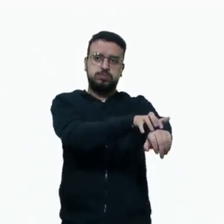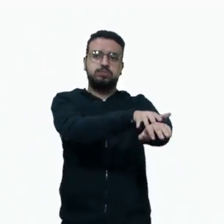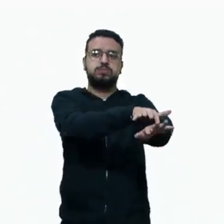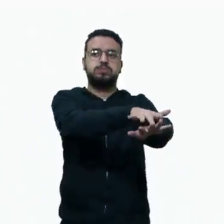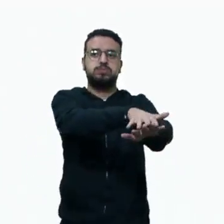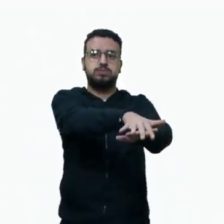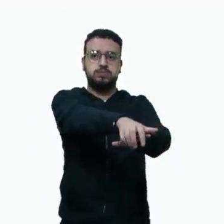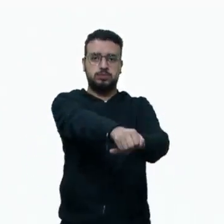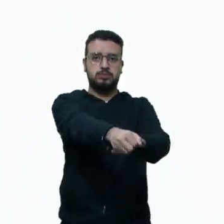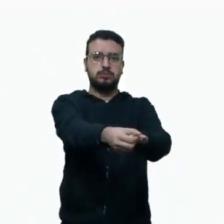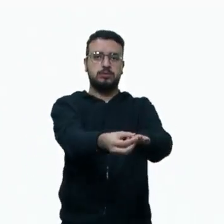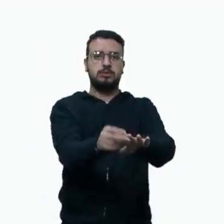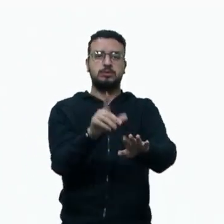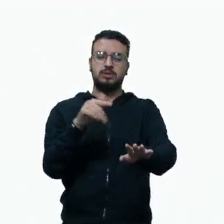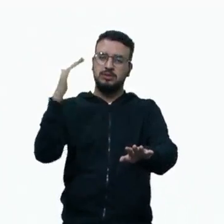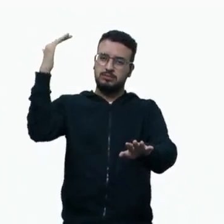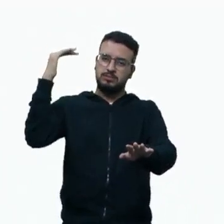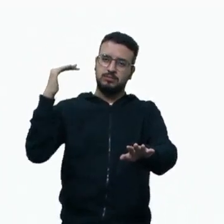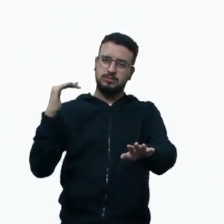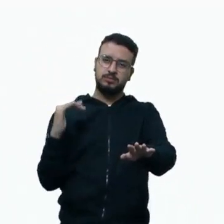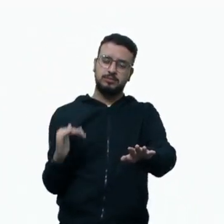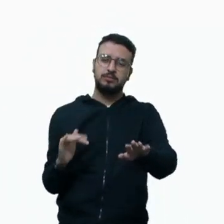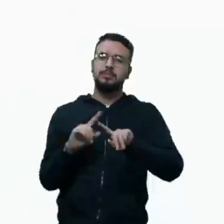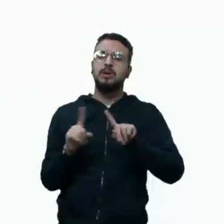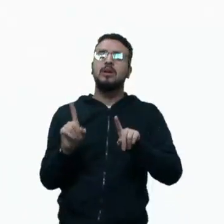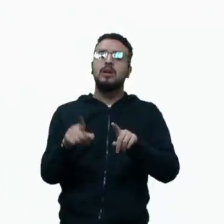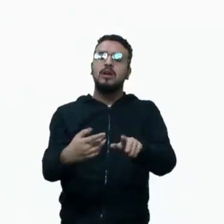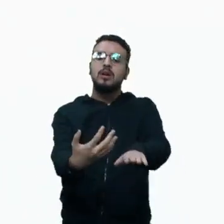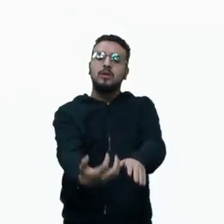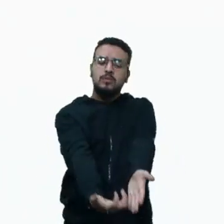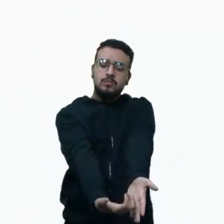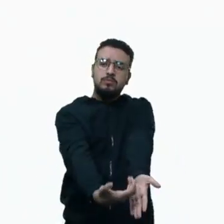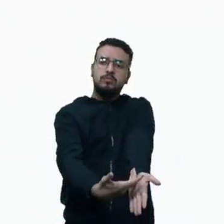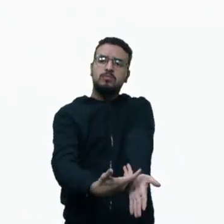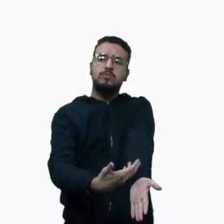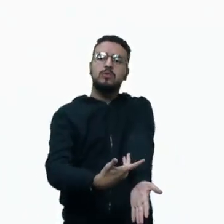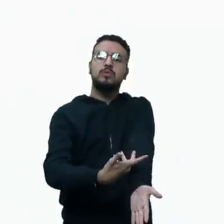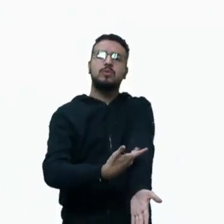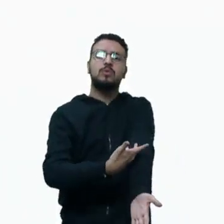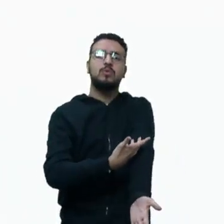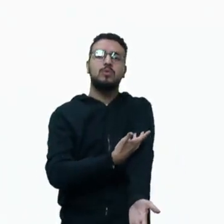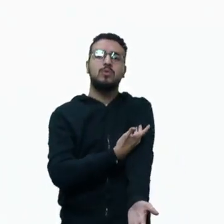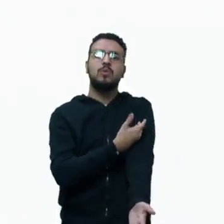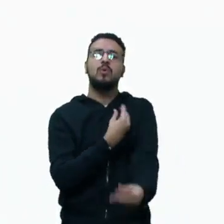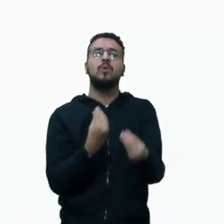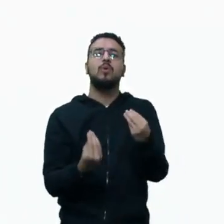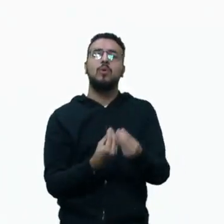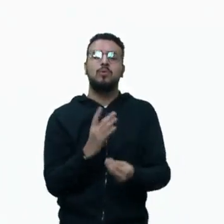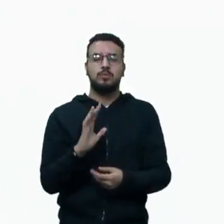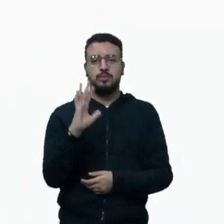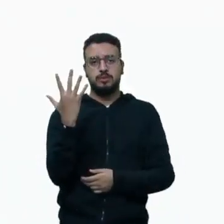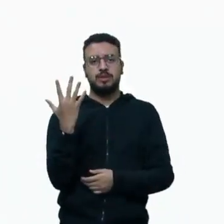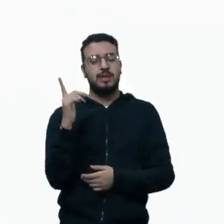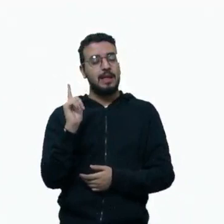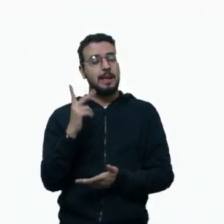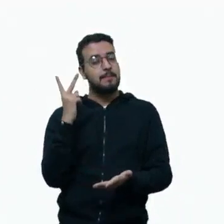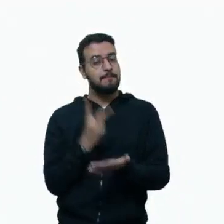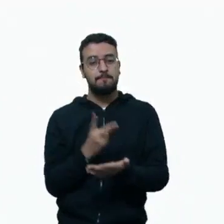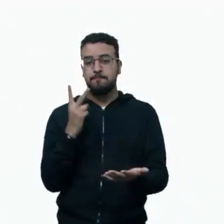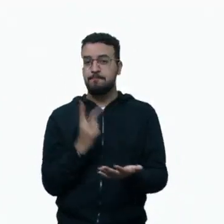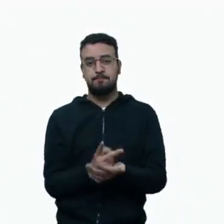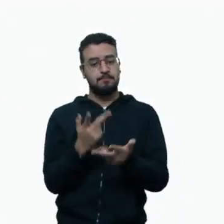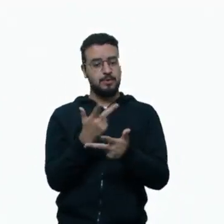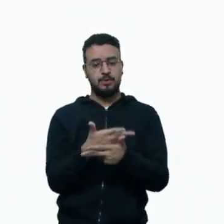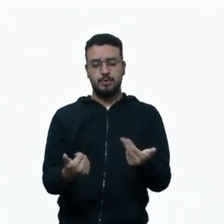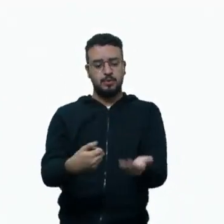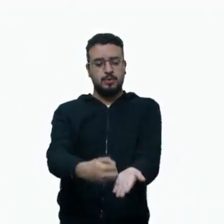ponta dos meus dedos. Professor, e se fosse ao contrário? Como que ocorreria? Ocorreria a mesma coisa, um caminho